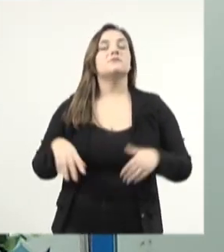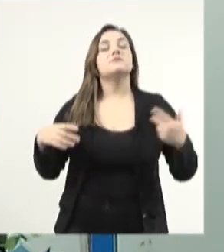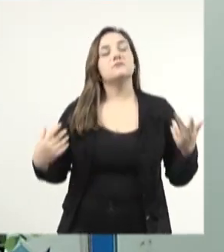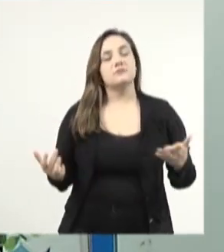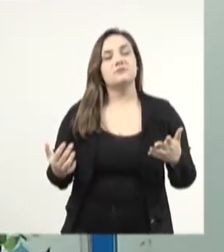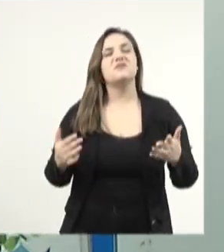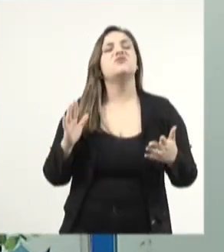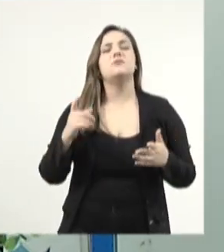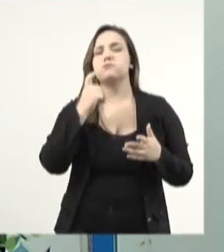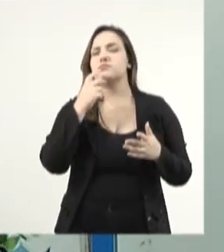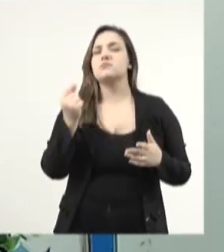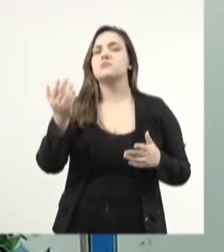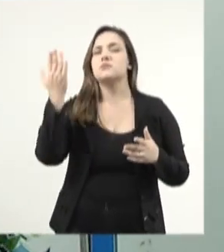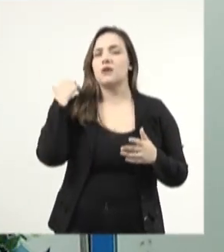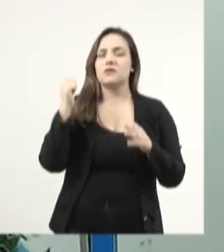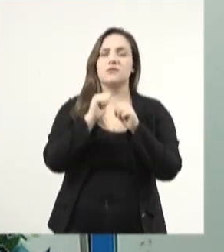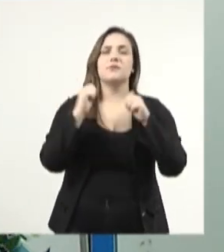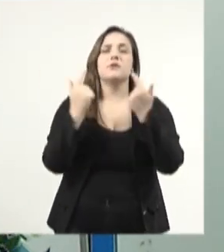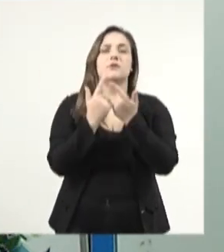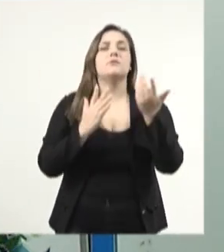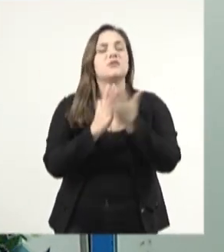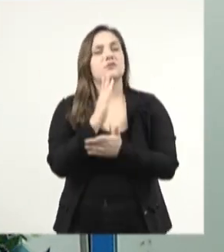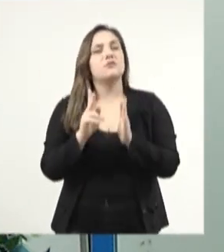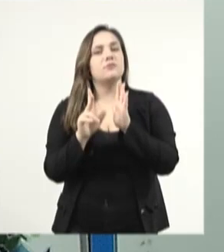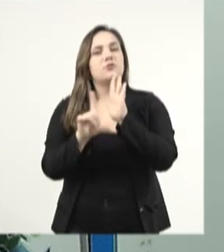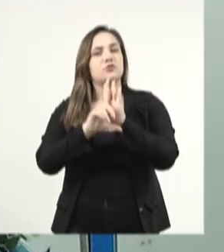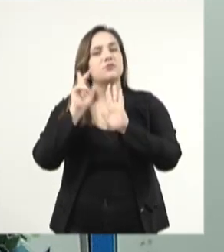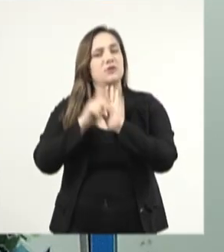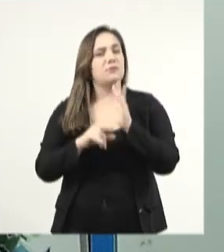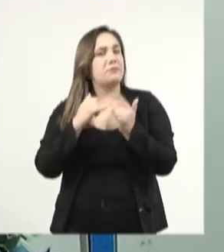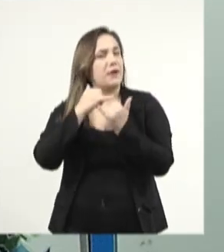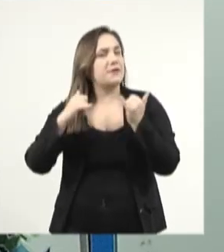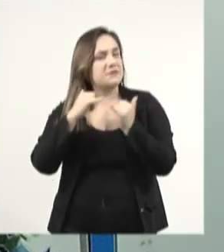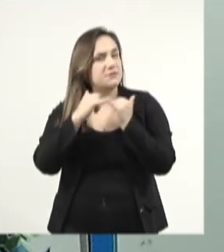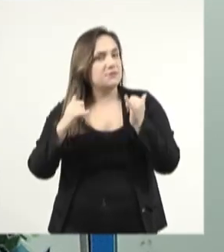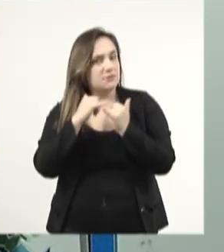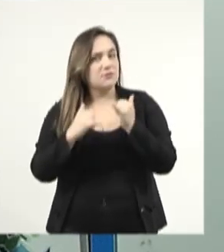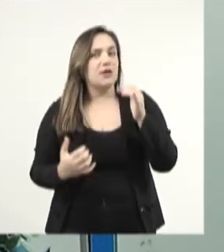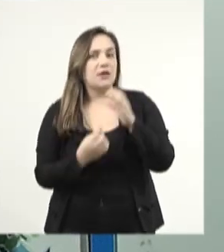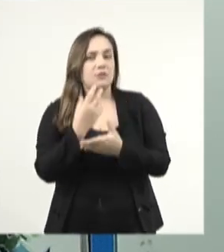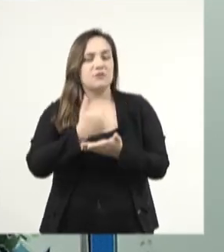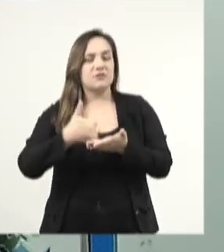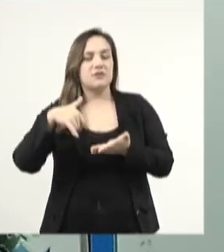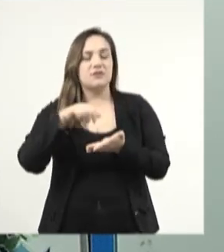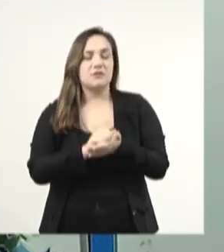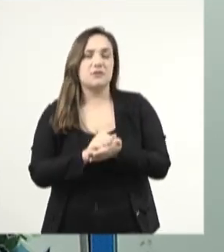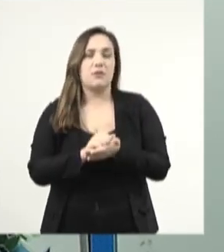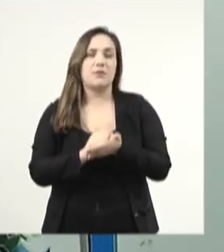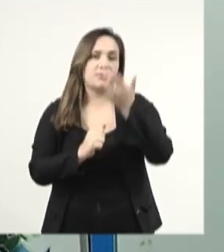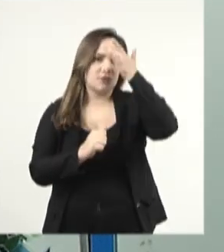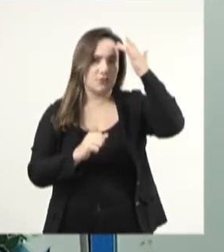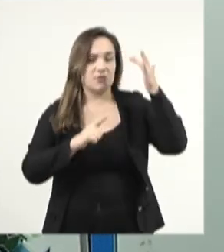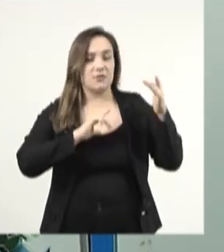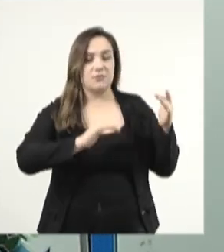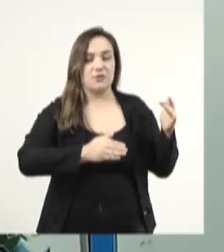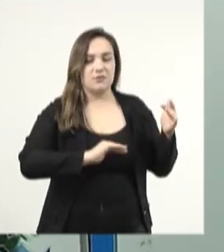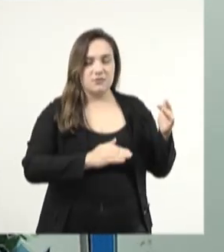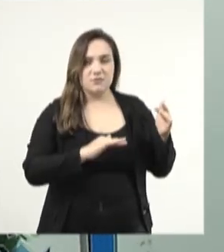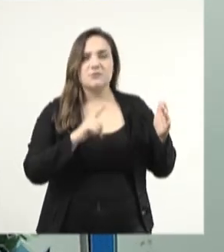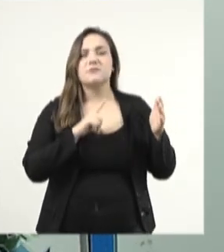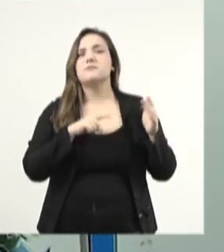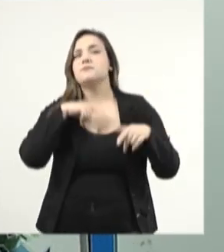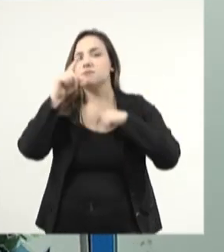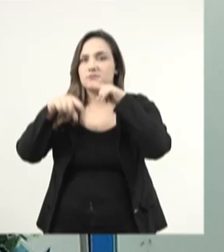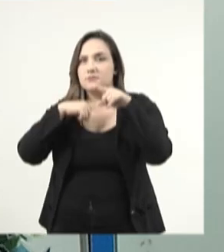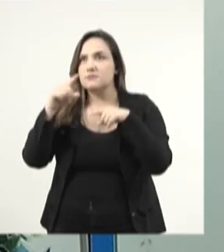há algum tempo, a Assembleia aprovou um projeto de lei relativamente semelhante e que criou um cadastro estadual de pedófilos. Houve um questionamento,